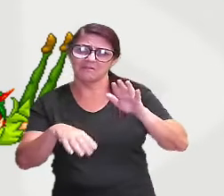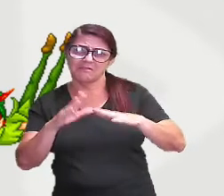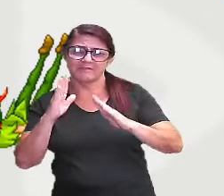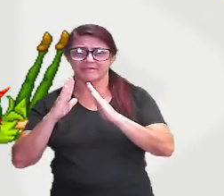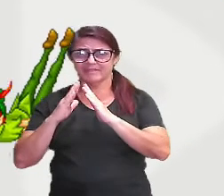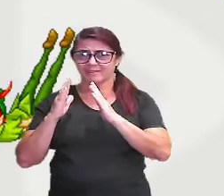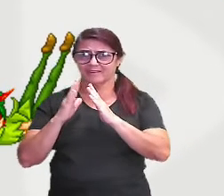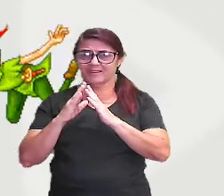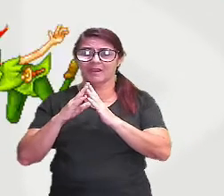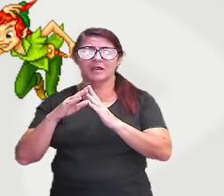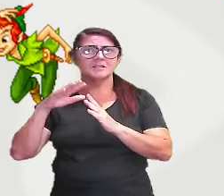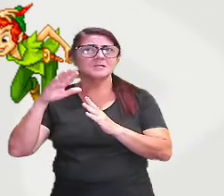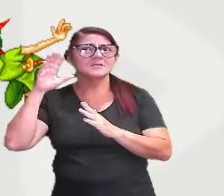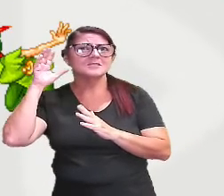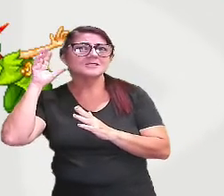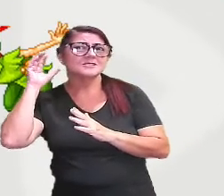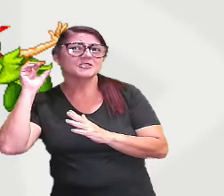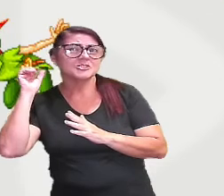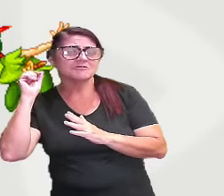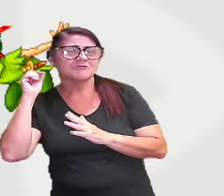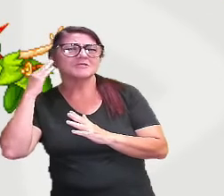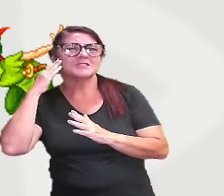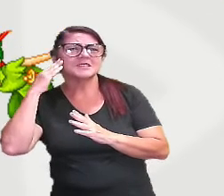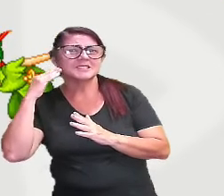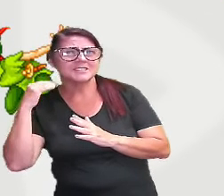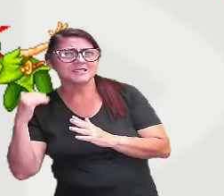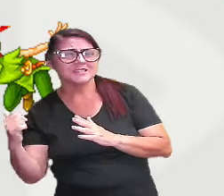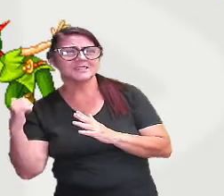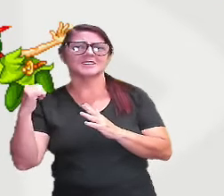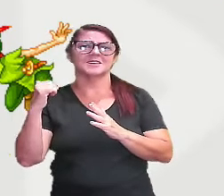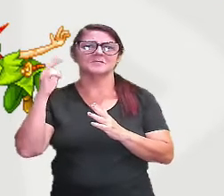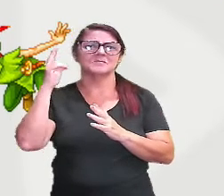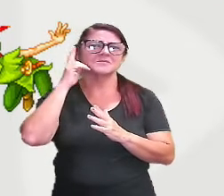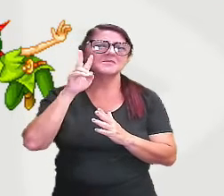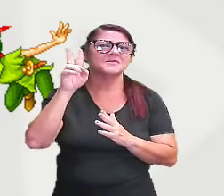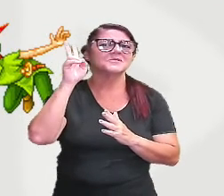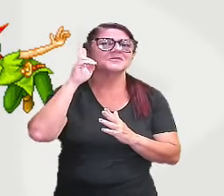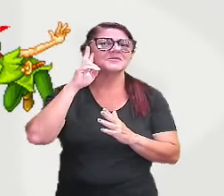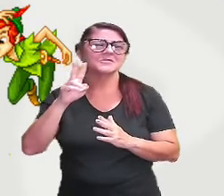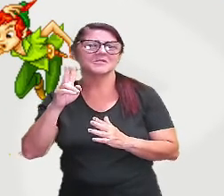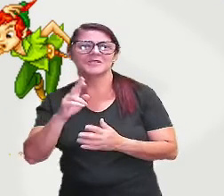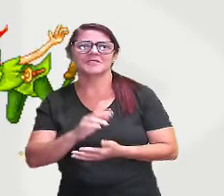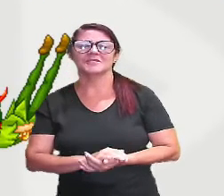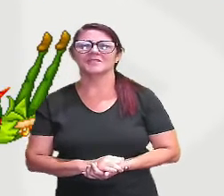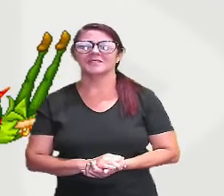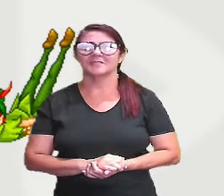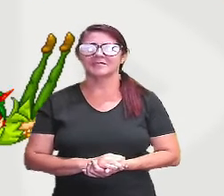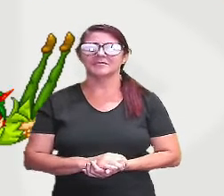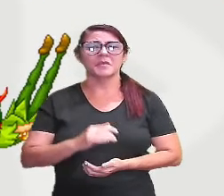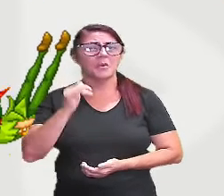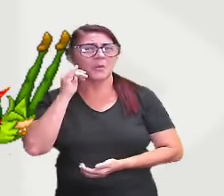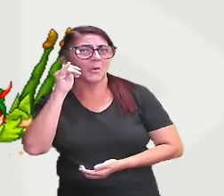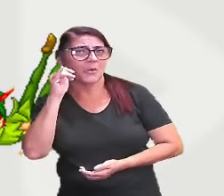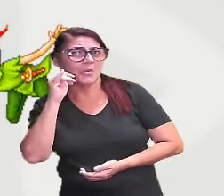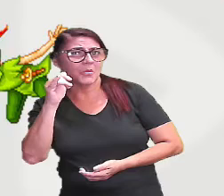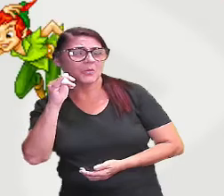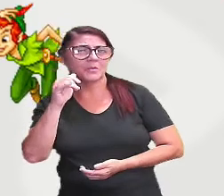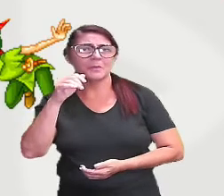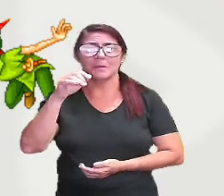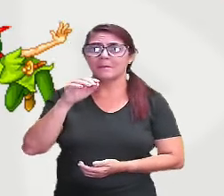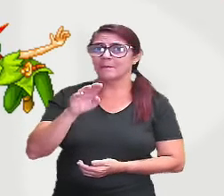casa, escutam esses tipos de histórias, tá? Os contos de fadas. Olha aí um exemplo, a Branca